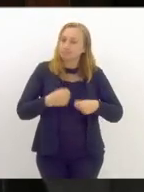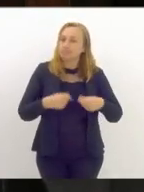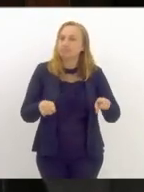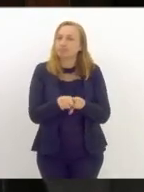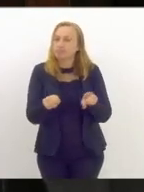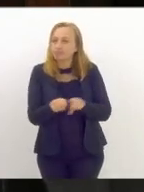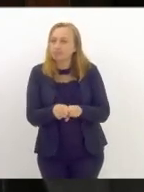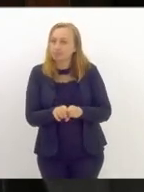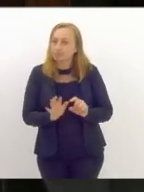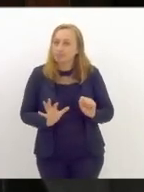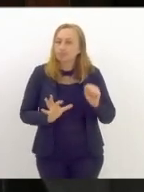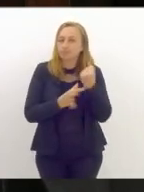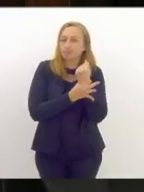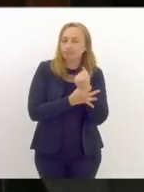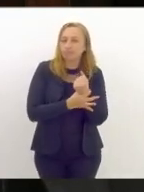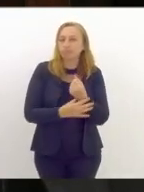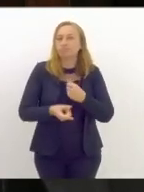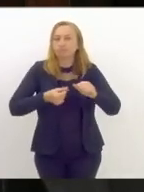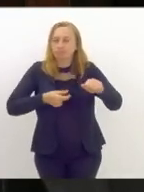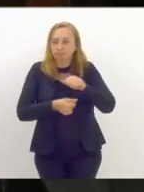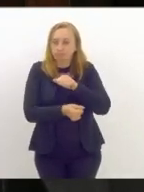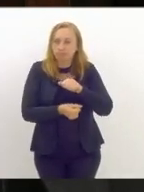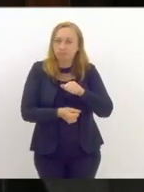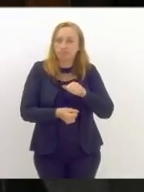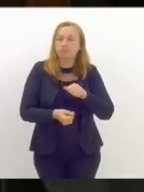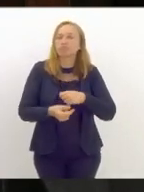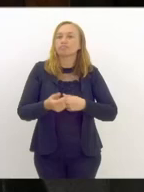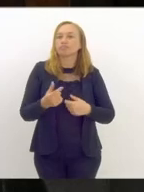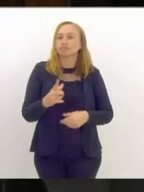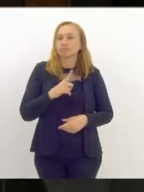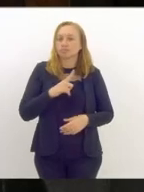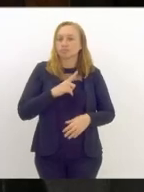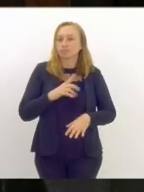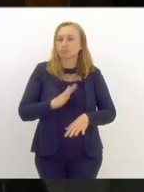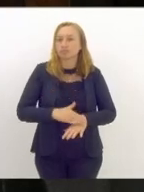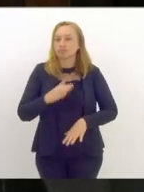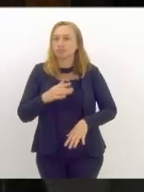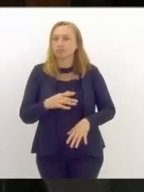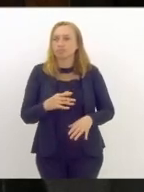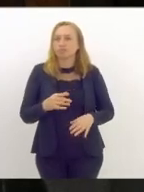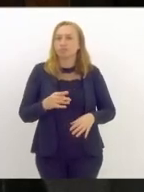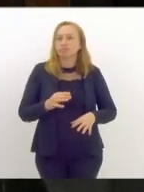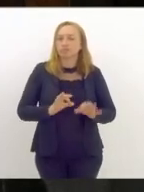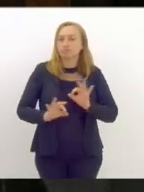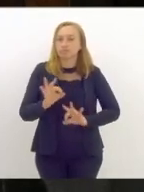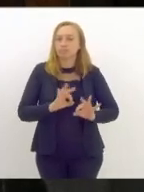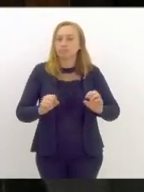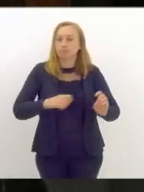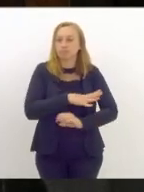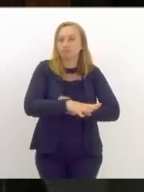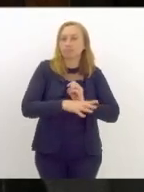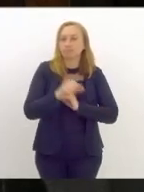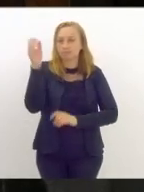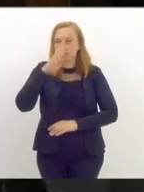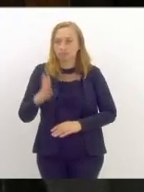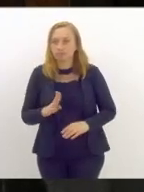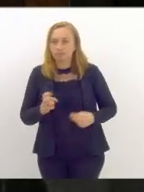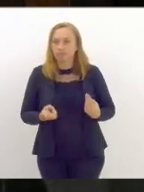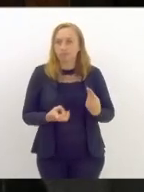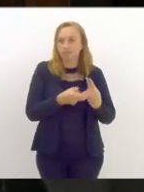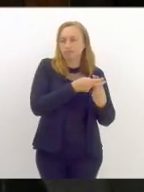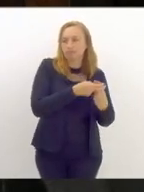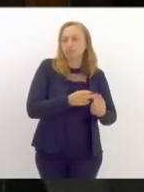de garantia de recursos financeiros. Só assim a gente vai garantir o maior e mais ambicioso programa social do Brasil, que é o Sistema Único de